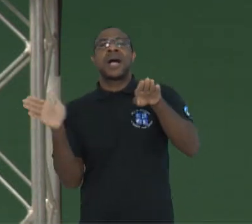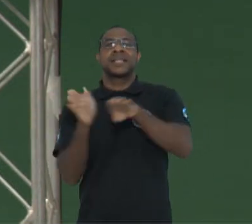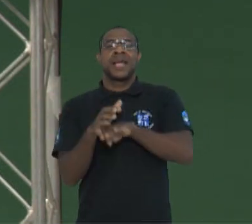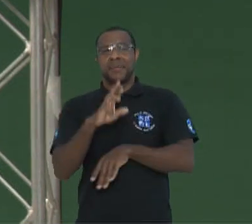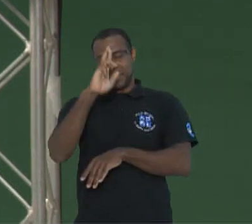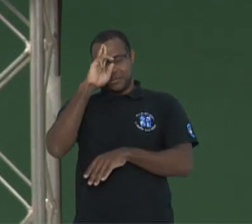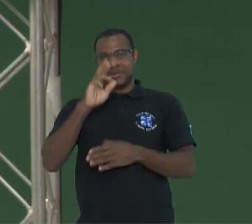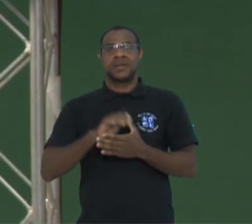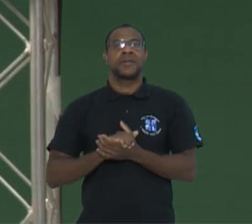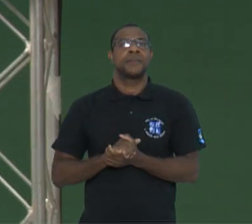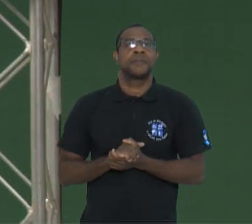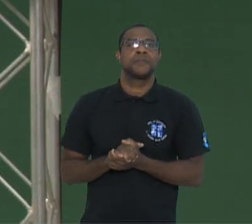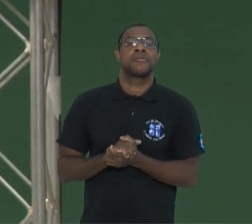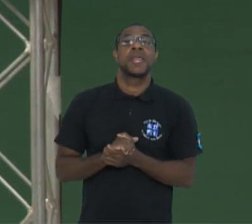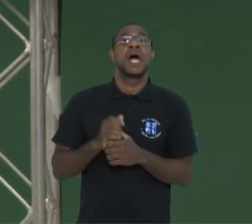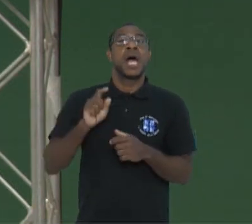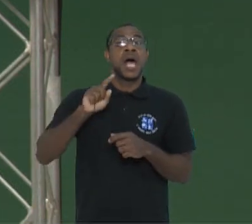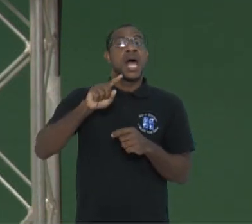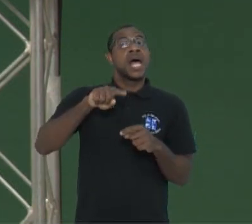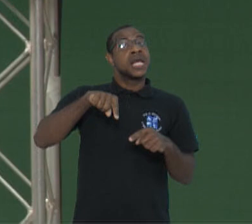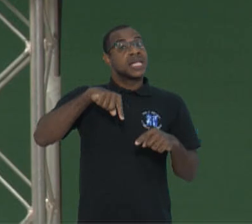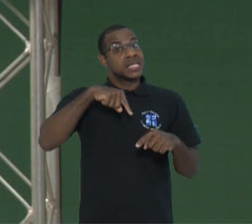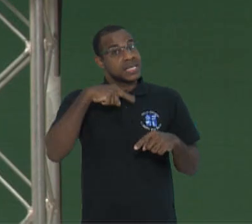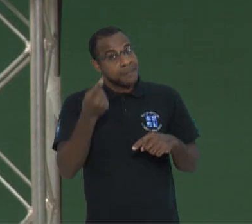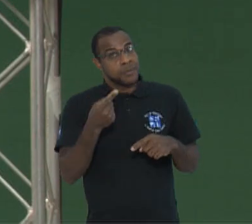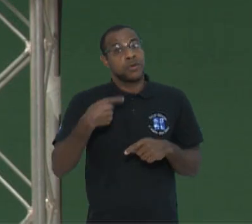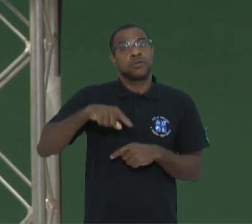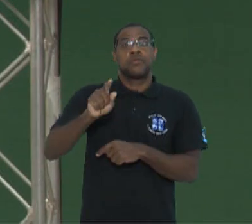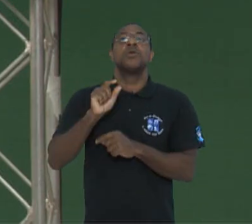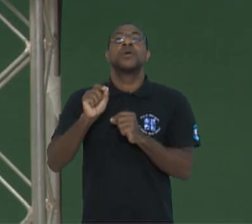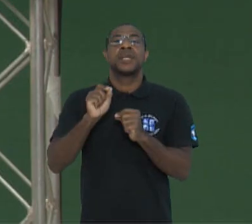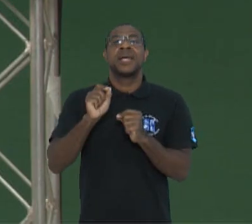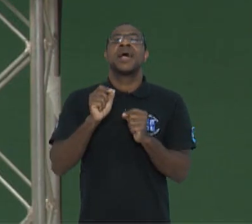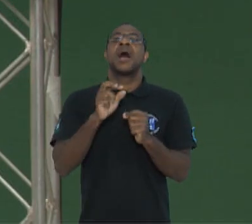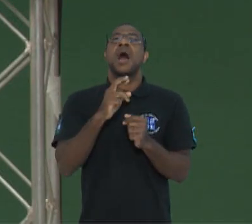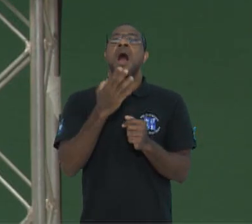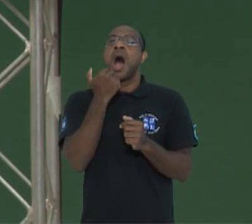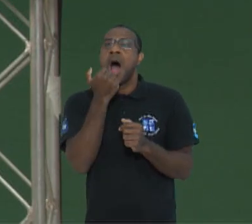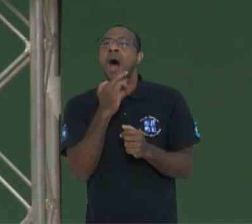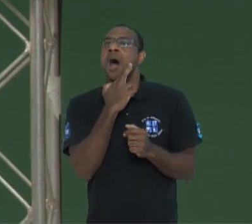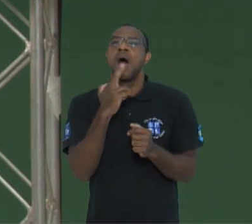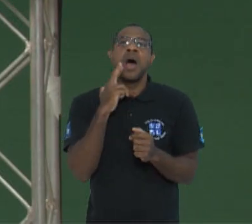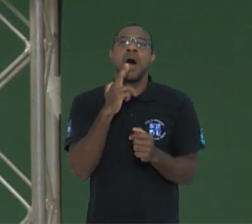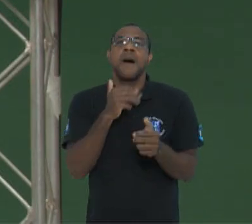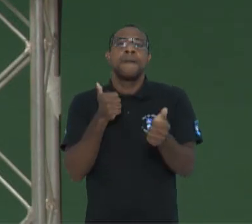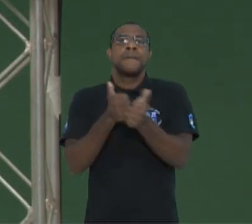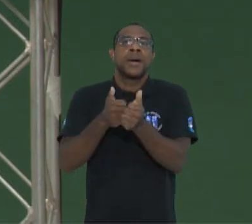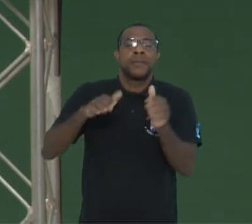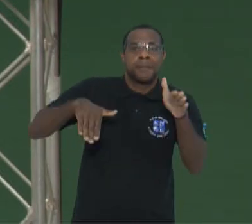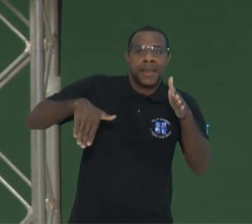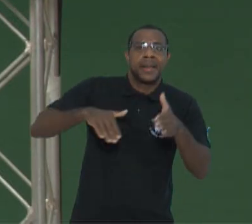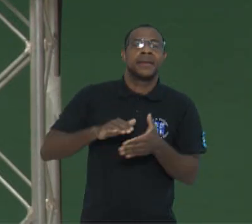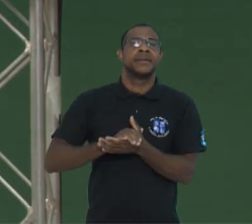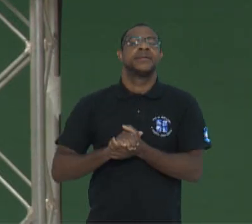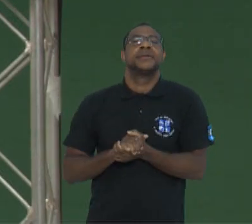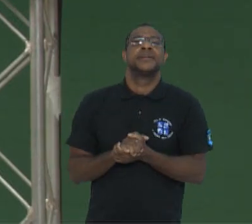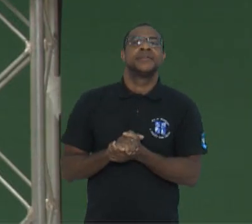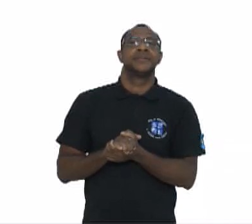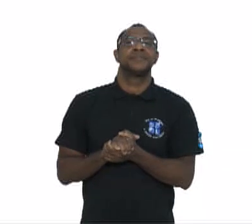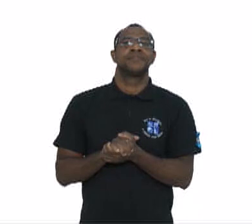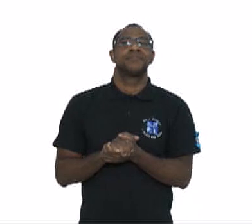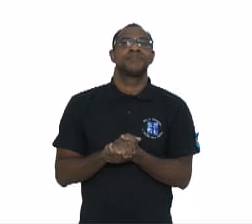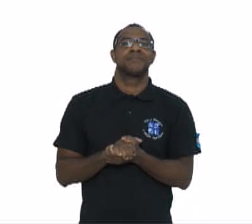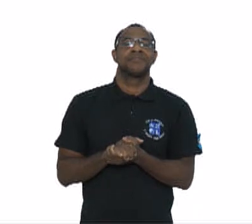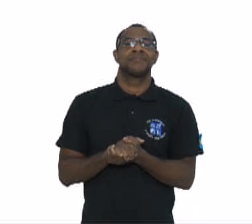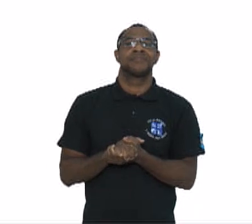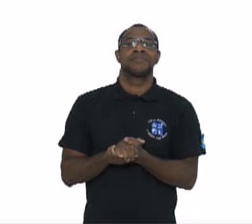beach. Depois fui almoçar no restaurante da praia. Also, I met some boys from Romania and we